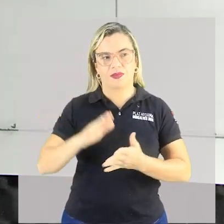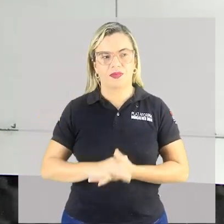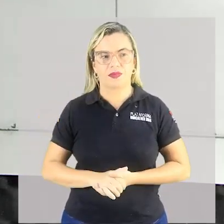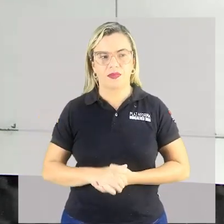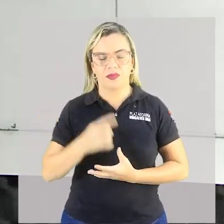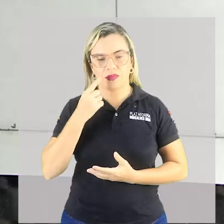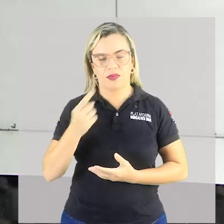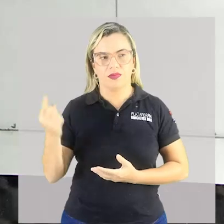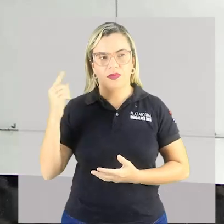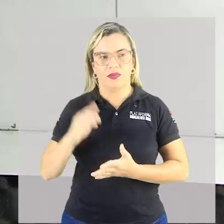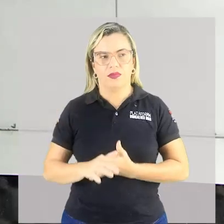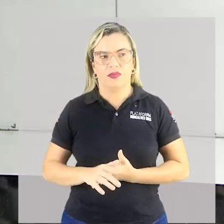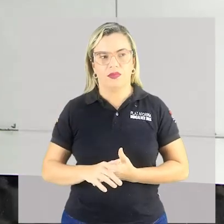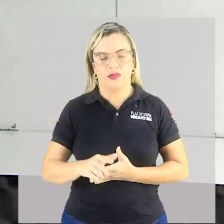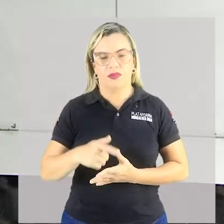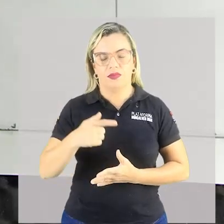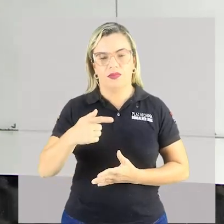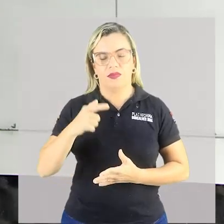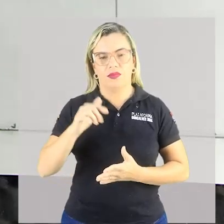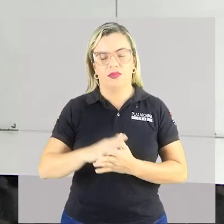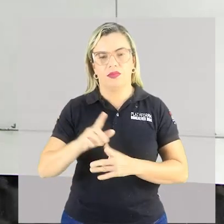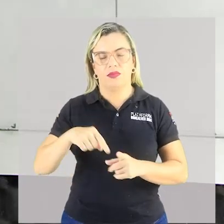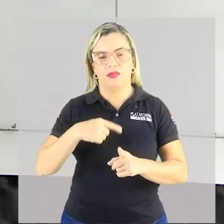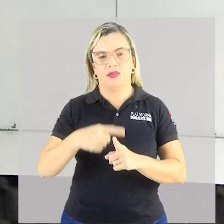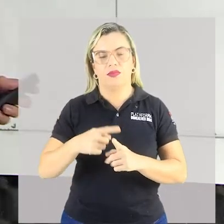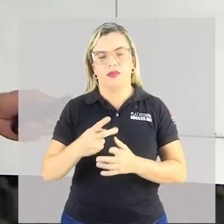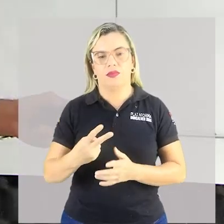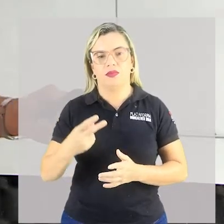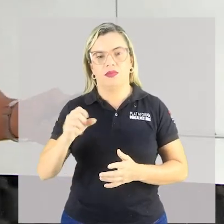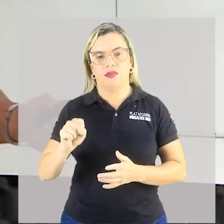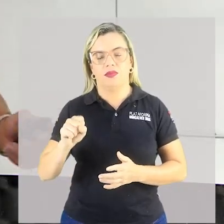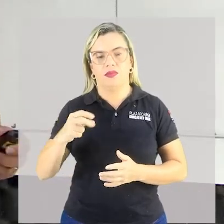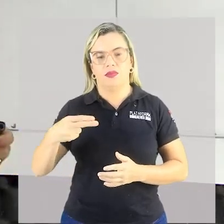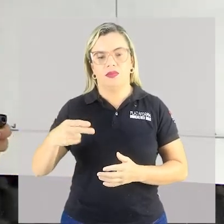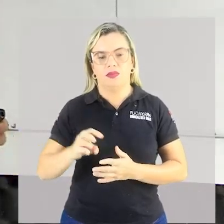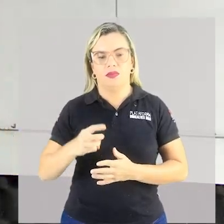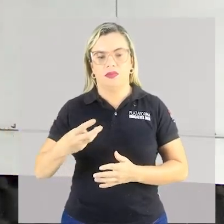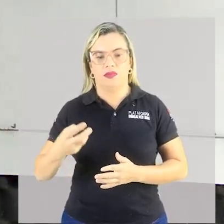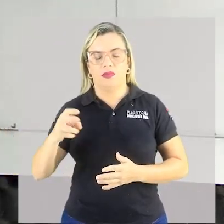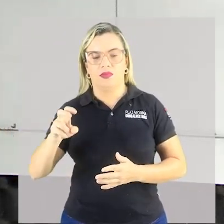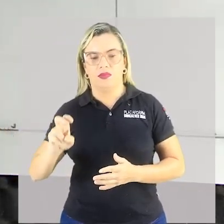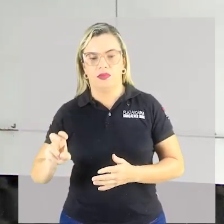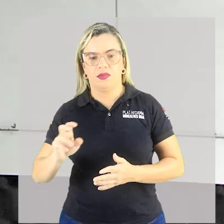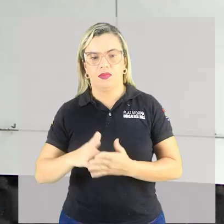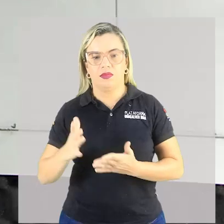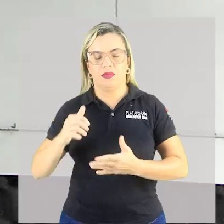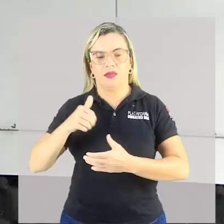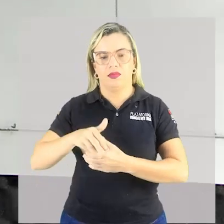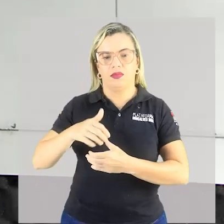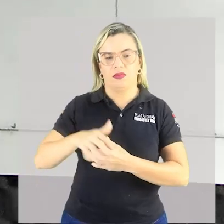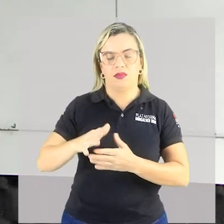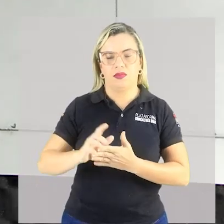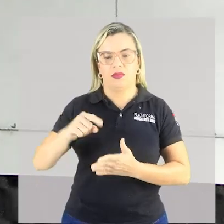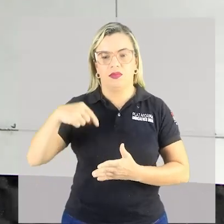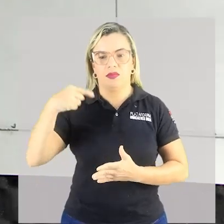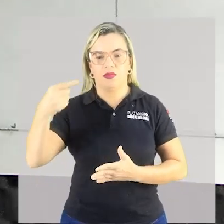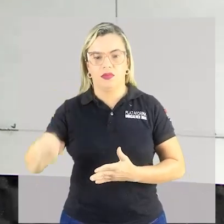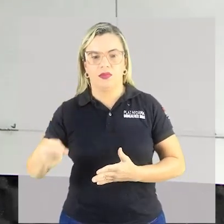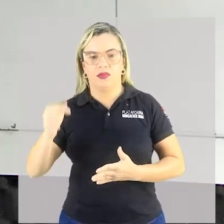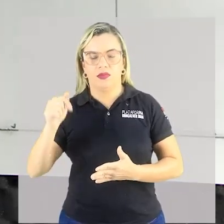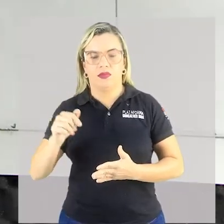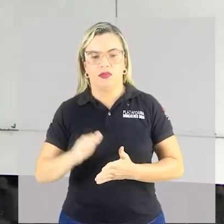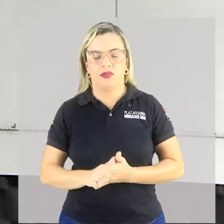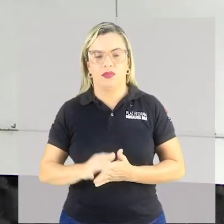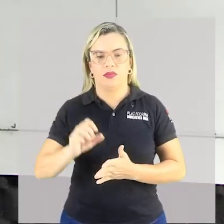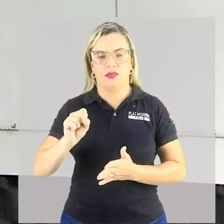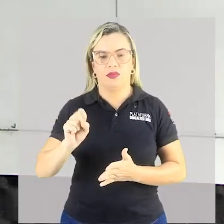28, 35, tá ok? Muito bem. Dada essa super dica, vamos para a próxima questão,